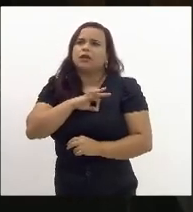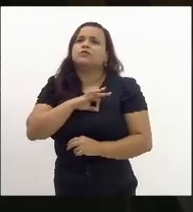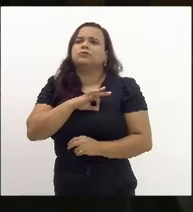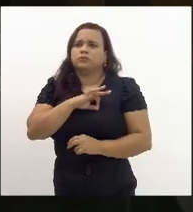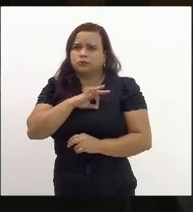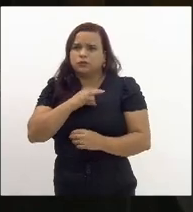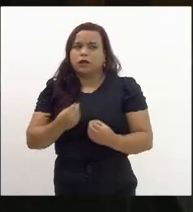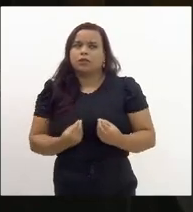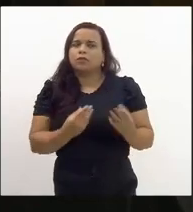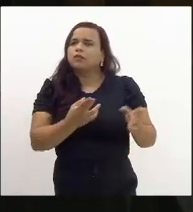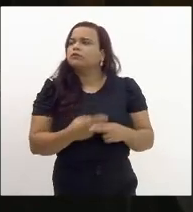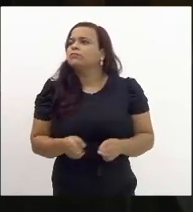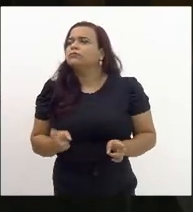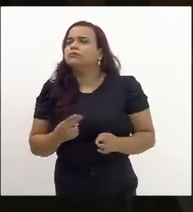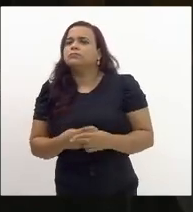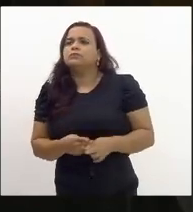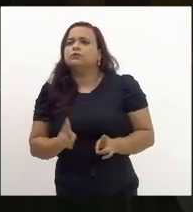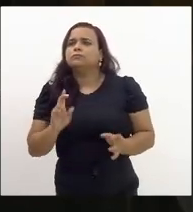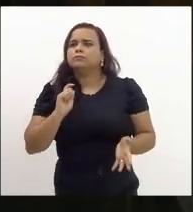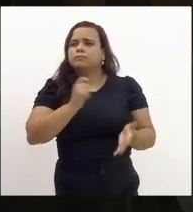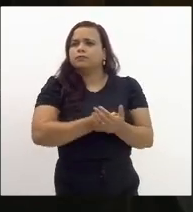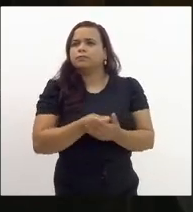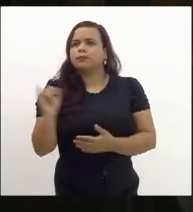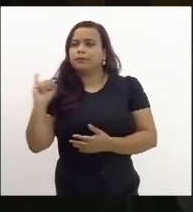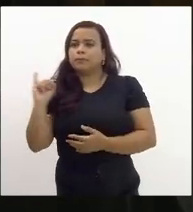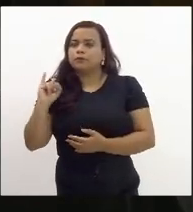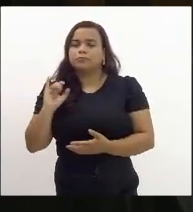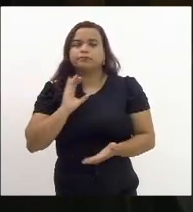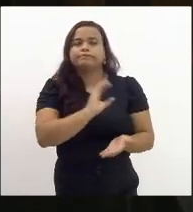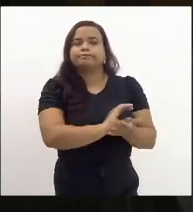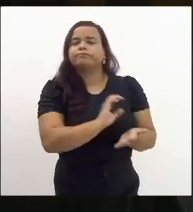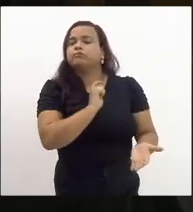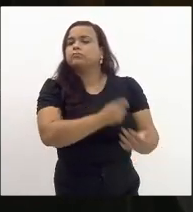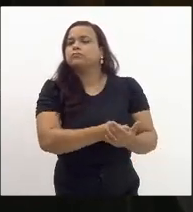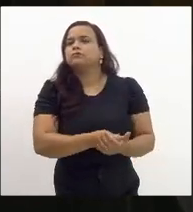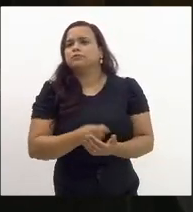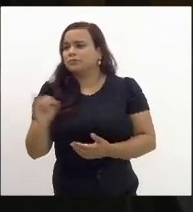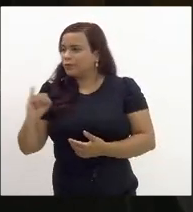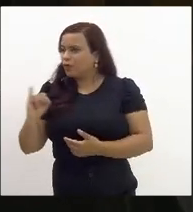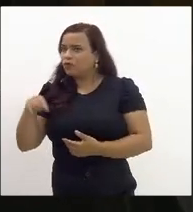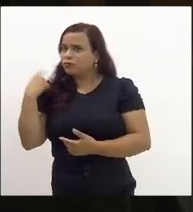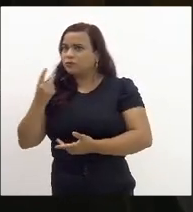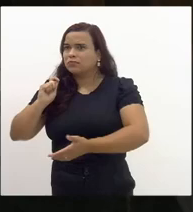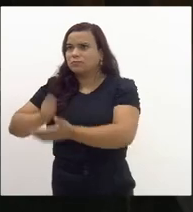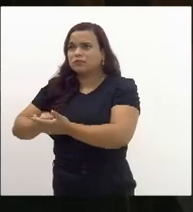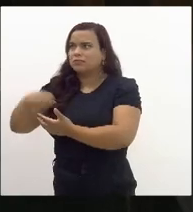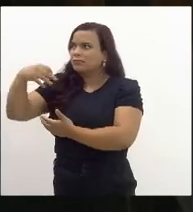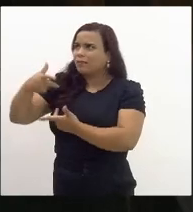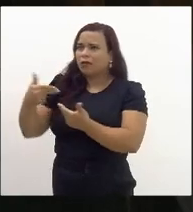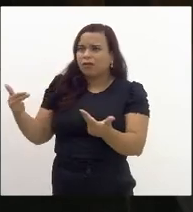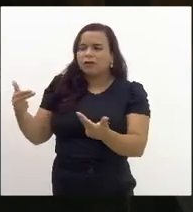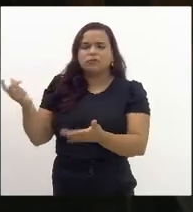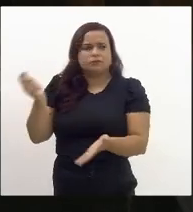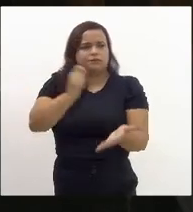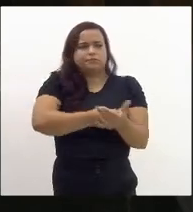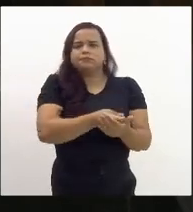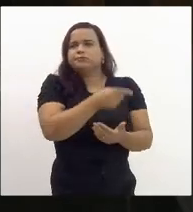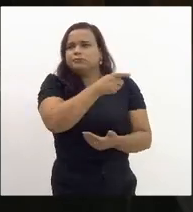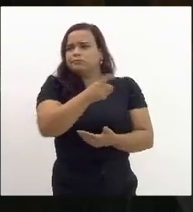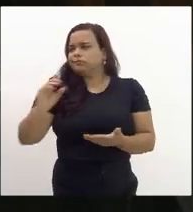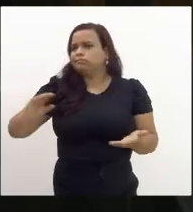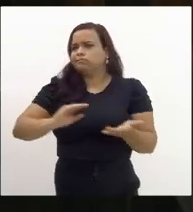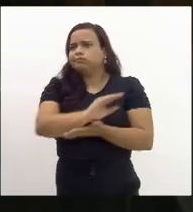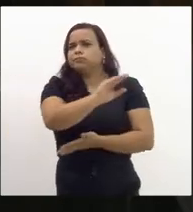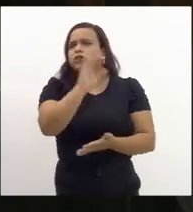a ele, pagos com o nosso imposto, mas que não tem nenhum documento efetivando a transferência desses